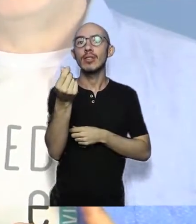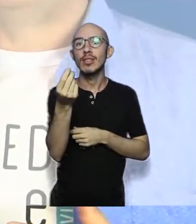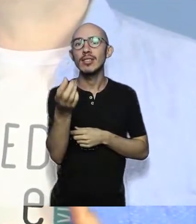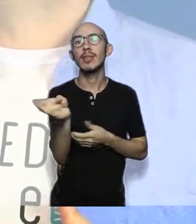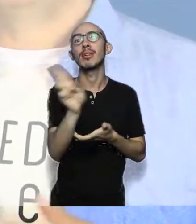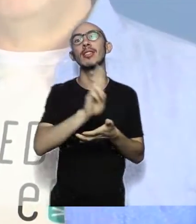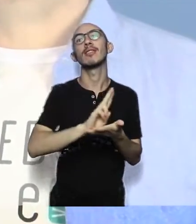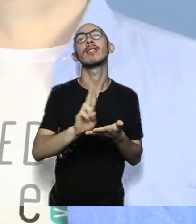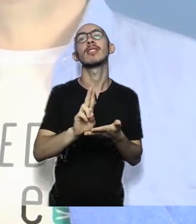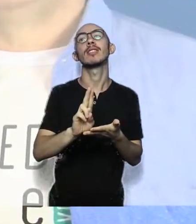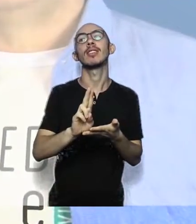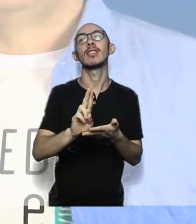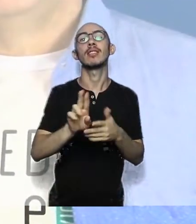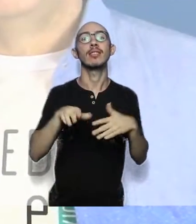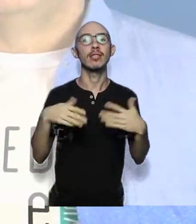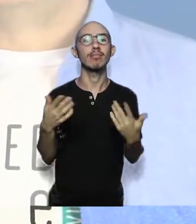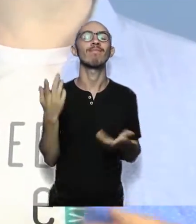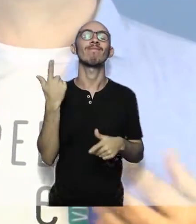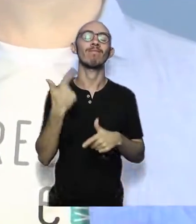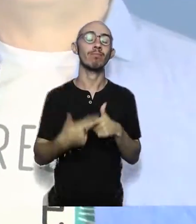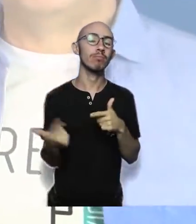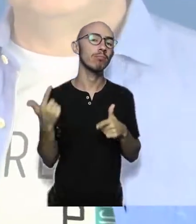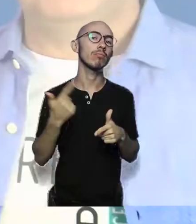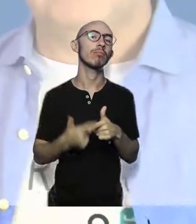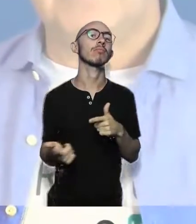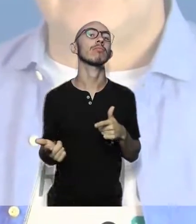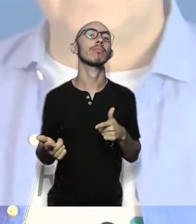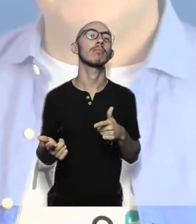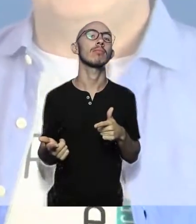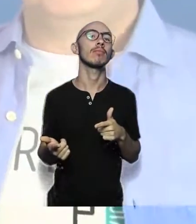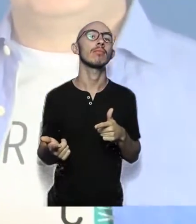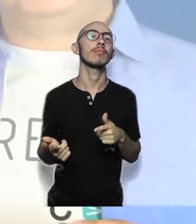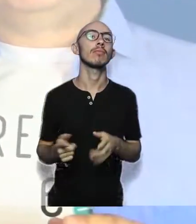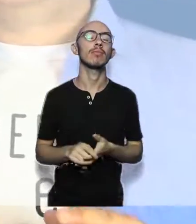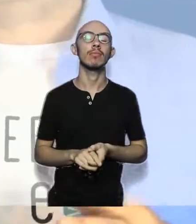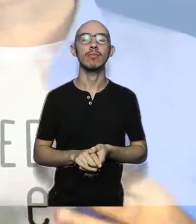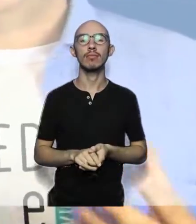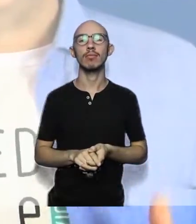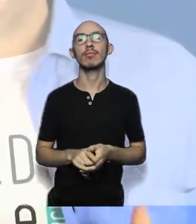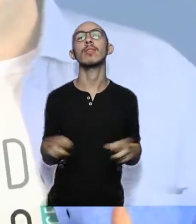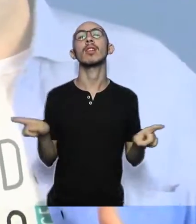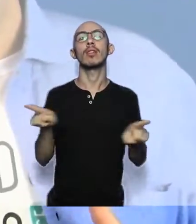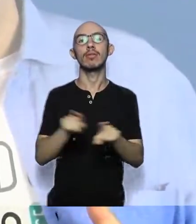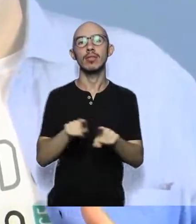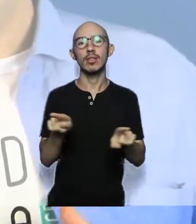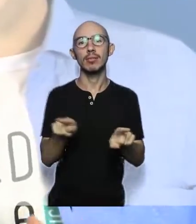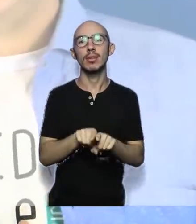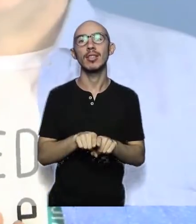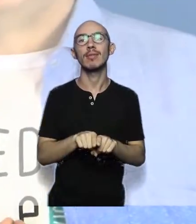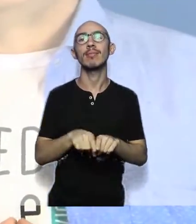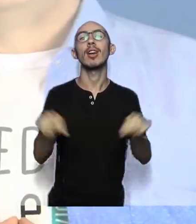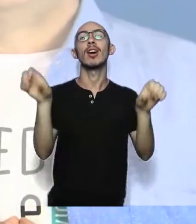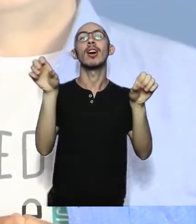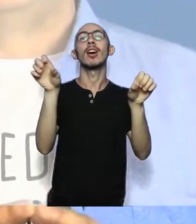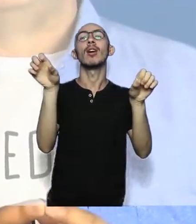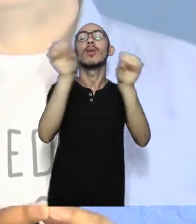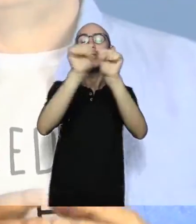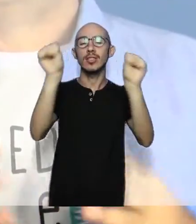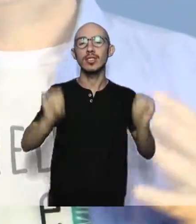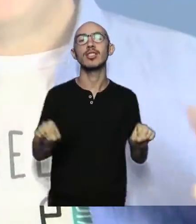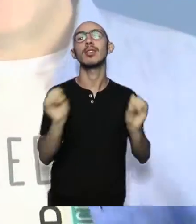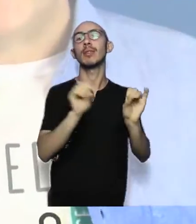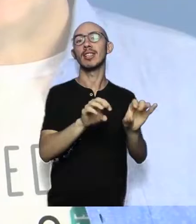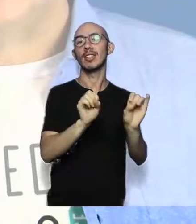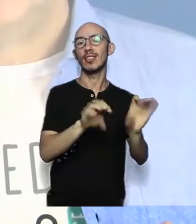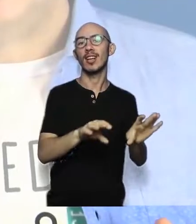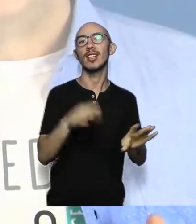sendo ameaçados nesse momento. Uma outra coisa fundamental é que nós precisamos entender o sistema de educação no Brasil de